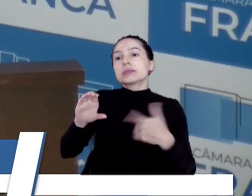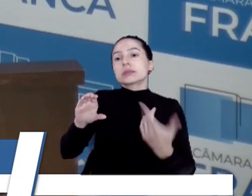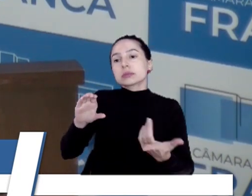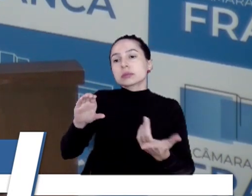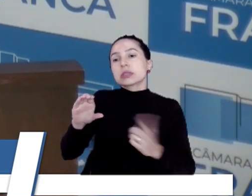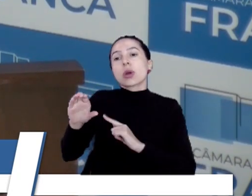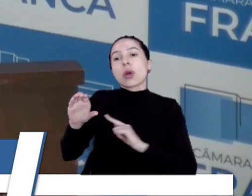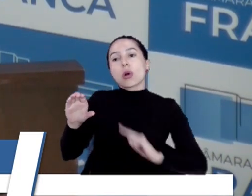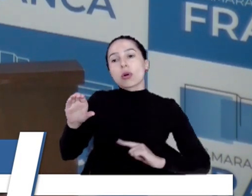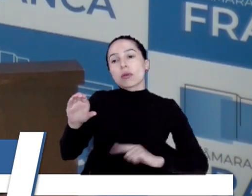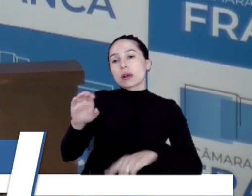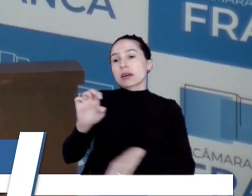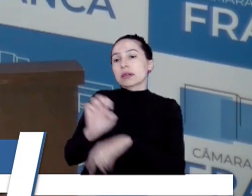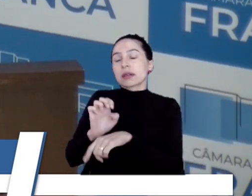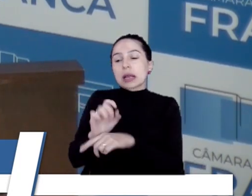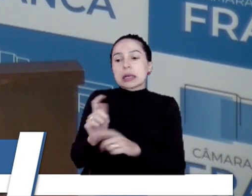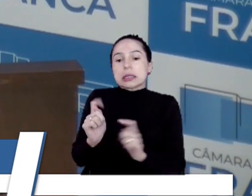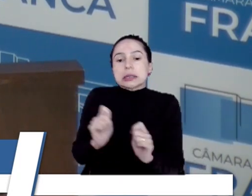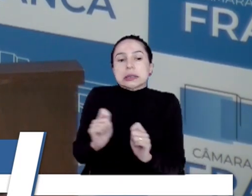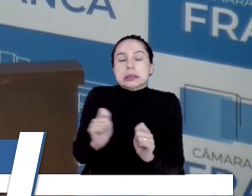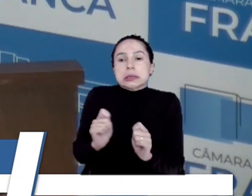está escasso de recursos.